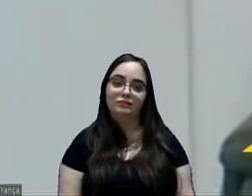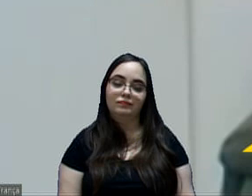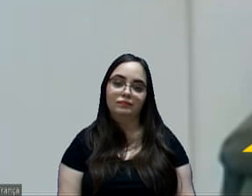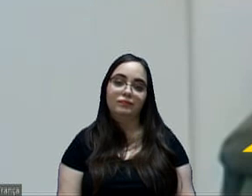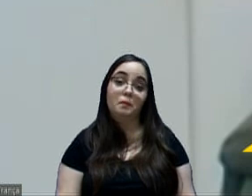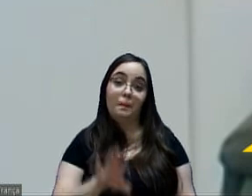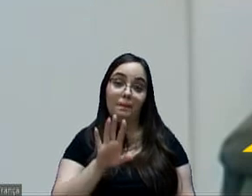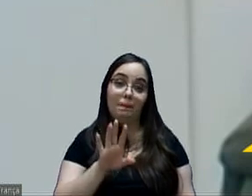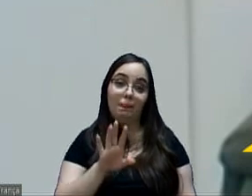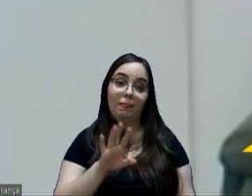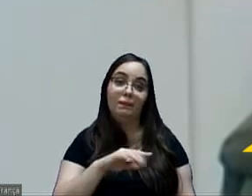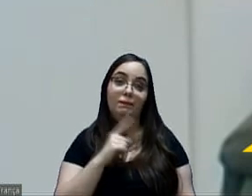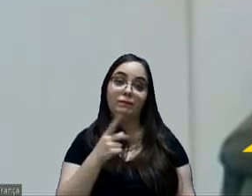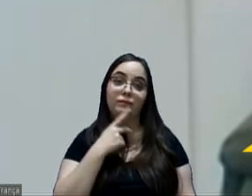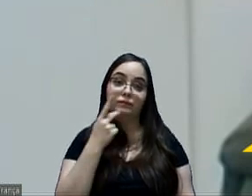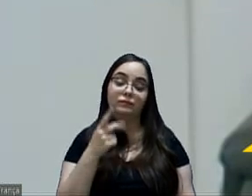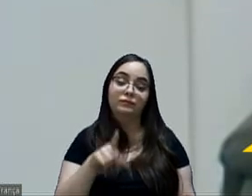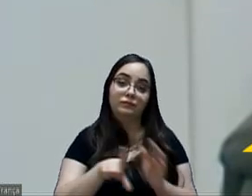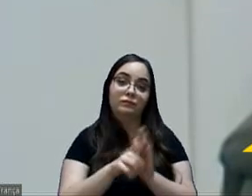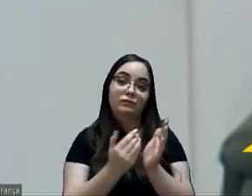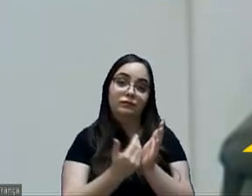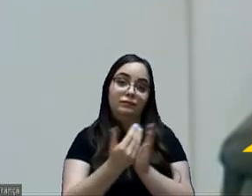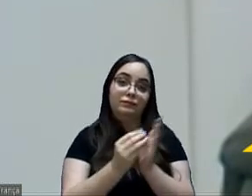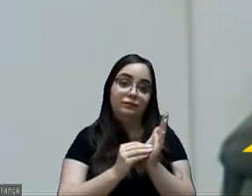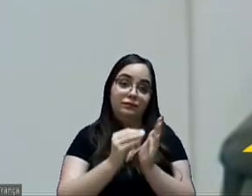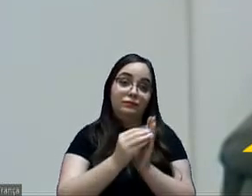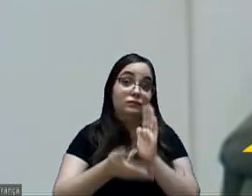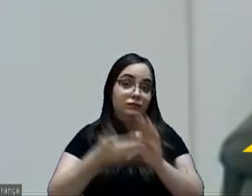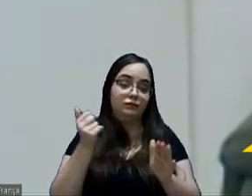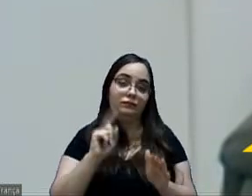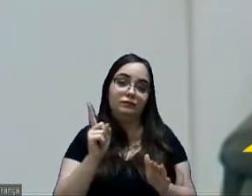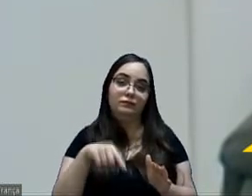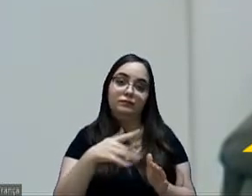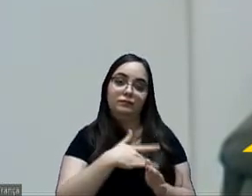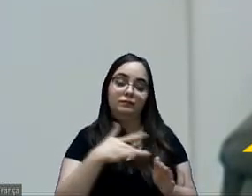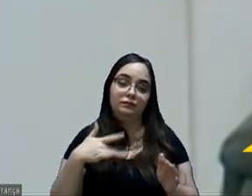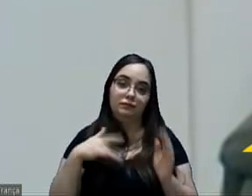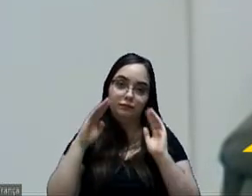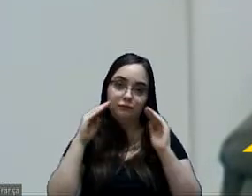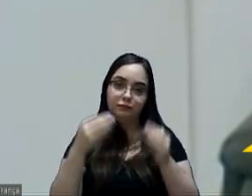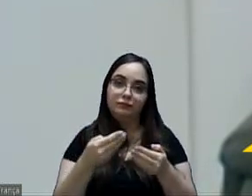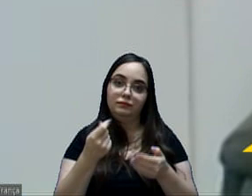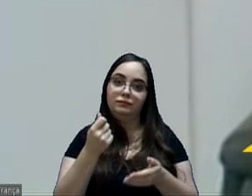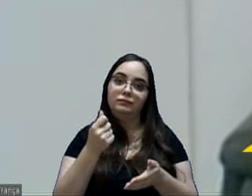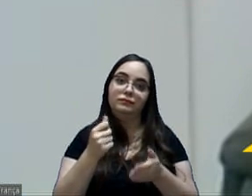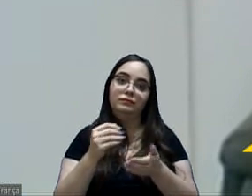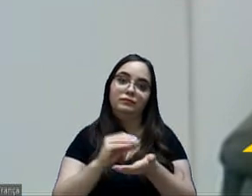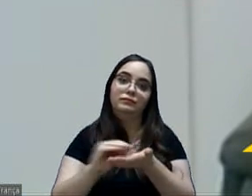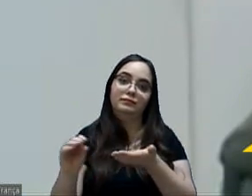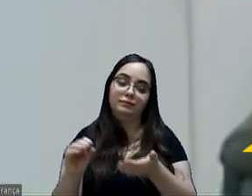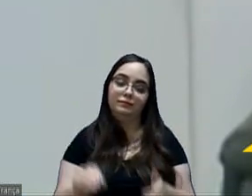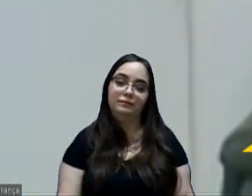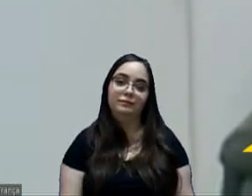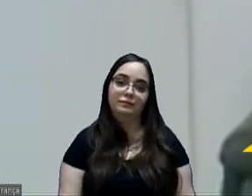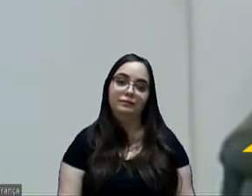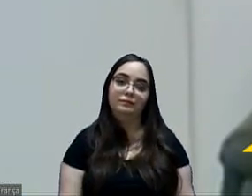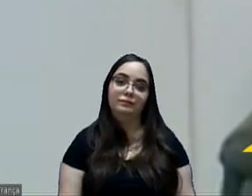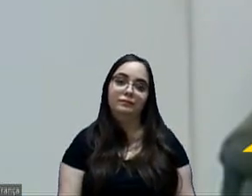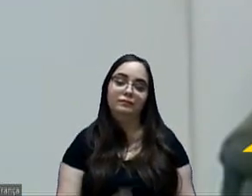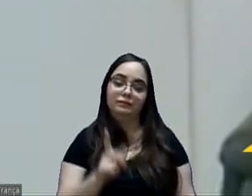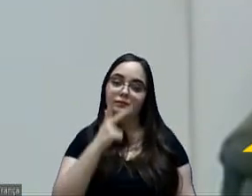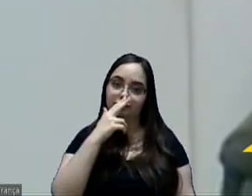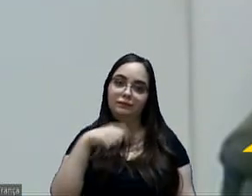não estamos tirando que emenda parlamentar, nós estamos tirando da saúde. Nós estamos tirando da saúde e mandando para a saúde, enganar a